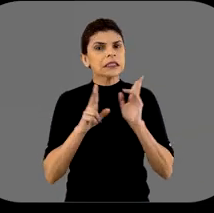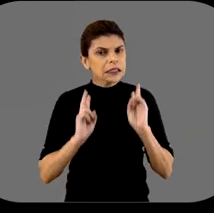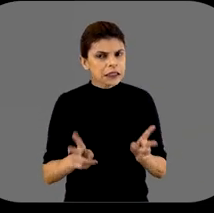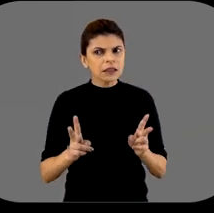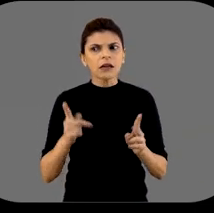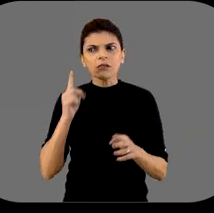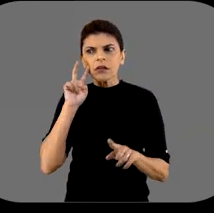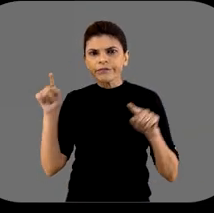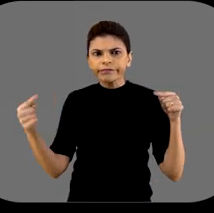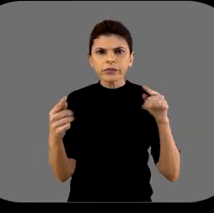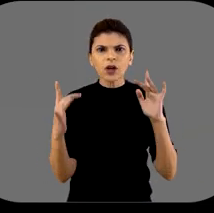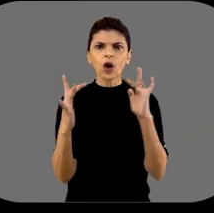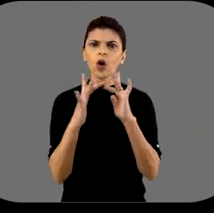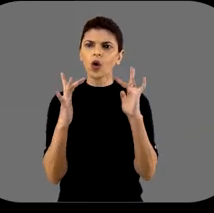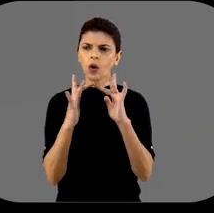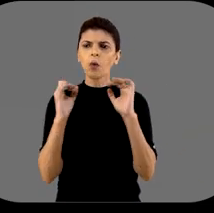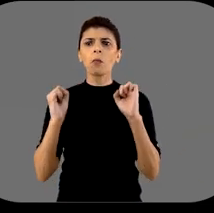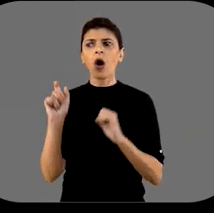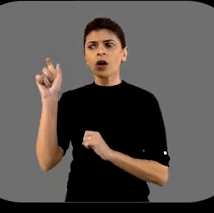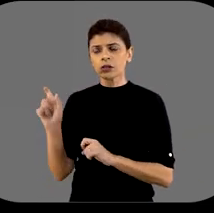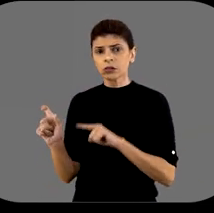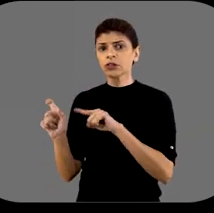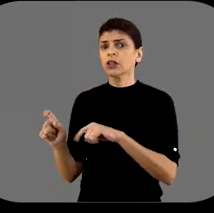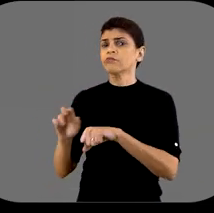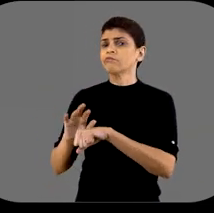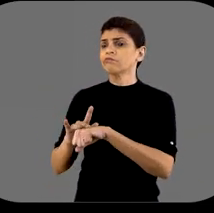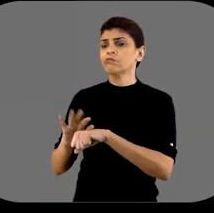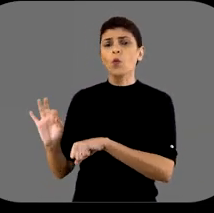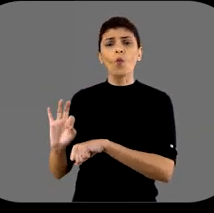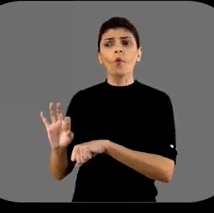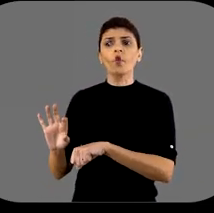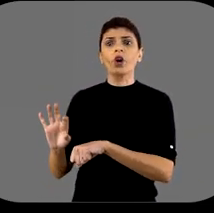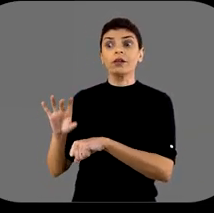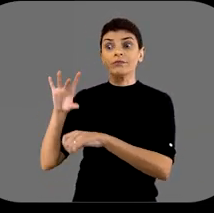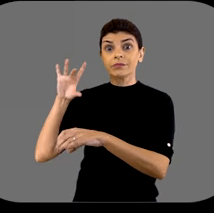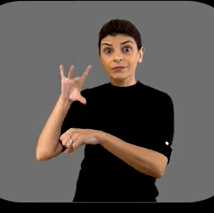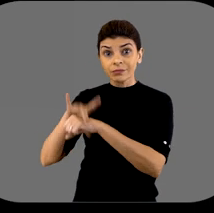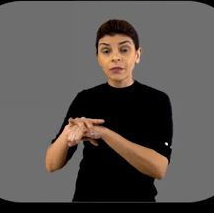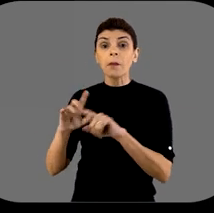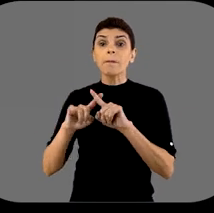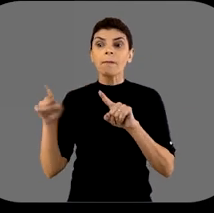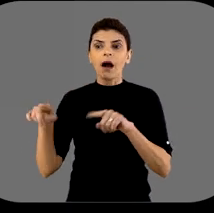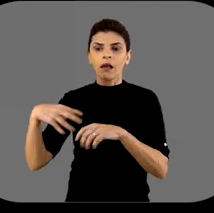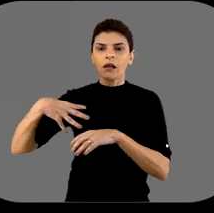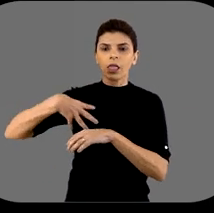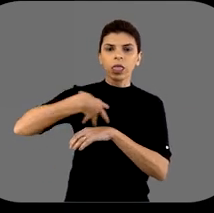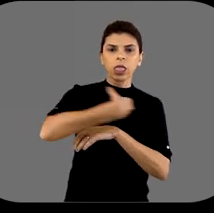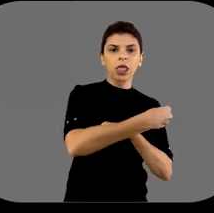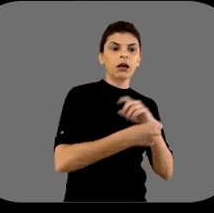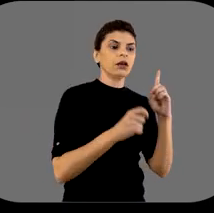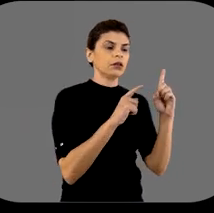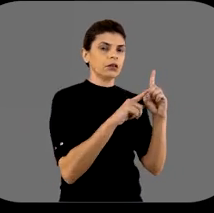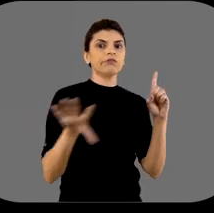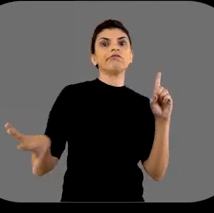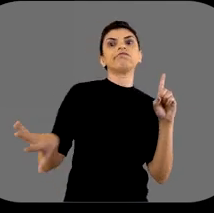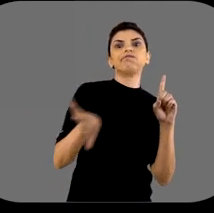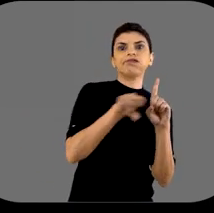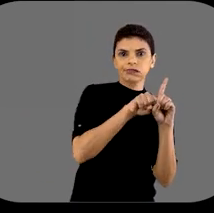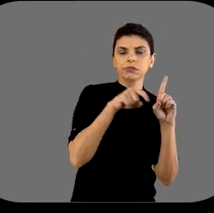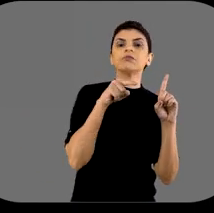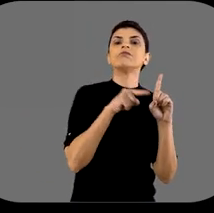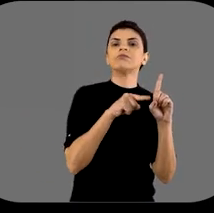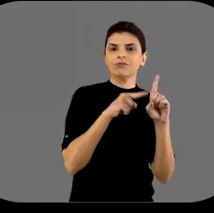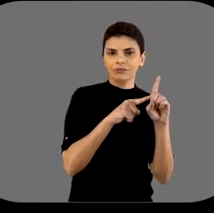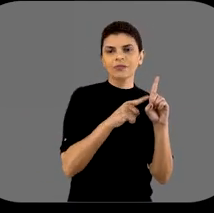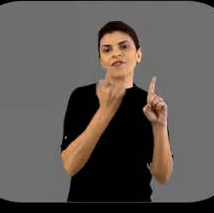muitas vezes a gente tem contato com uma pessoa que pode estar infectada e que não tem sintomas, e essa pessoa pode transmitir a doença, mesmo assintomática, para